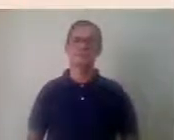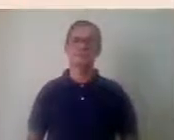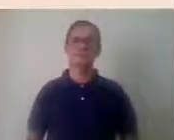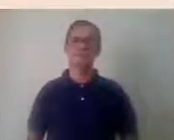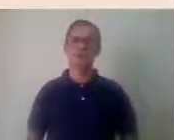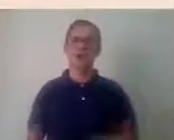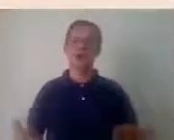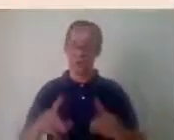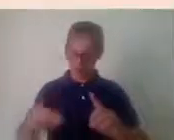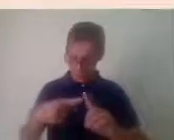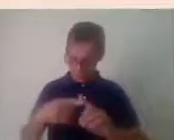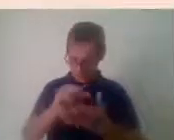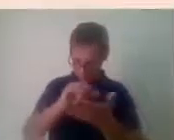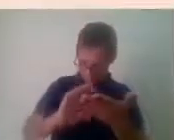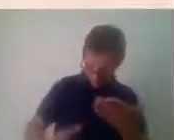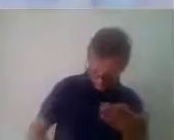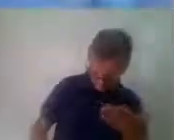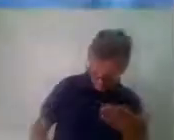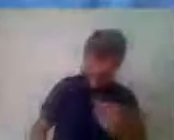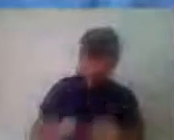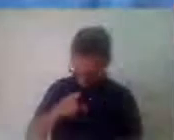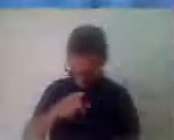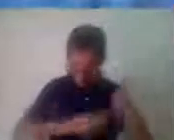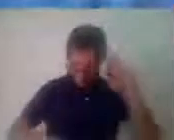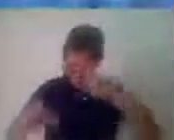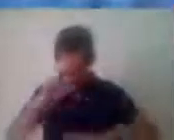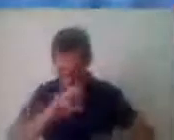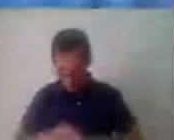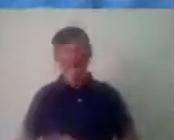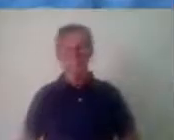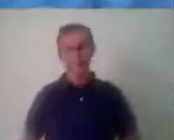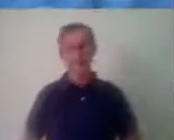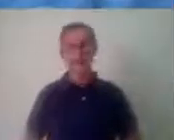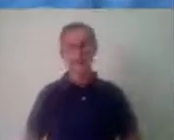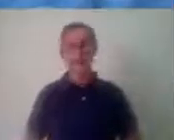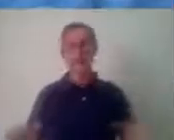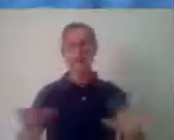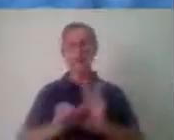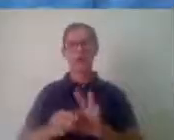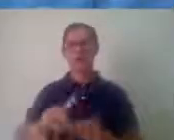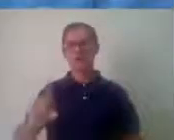O objetivo dessa atividade é que você analise a região de integração.